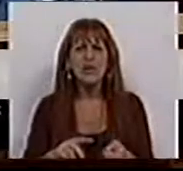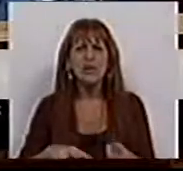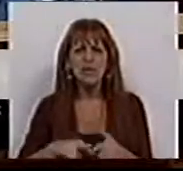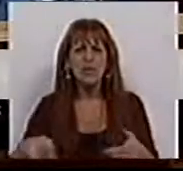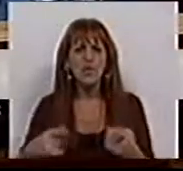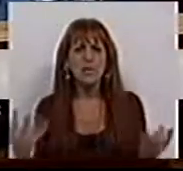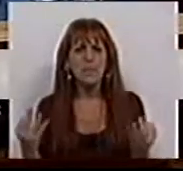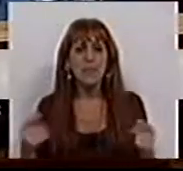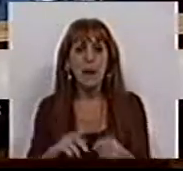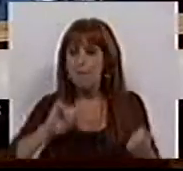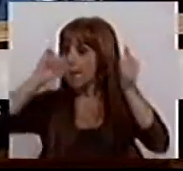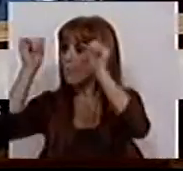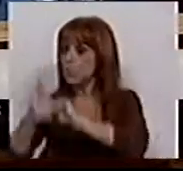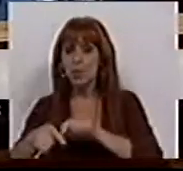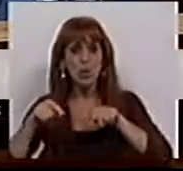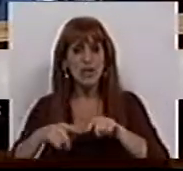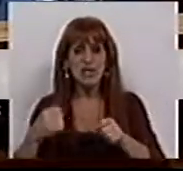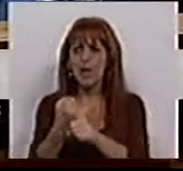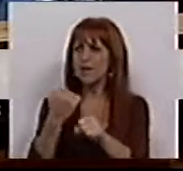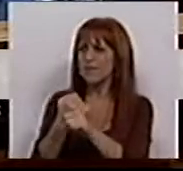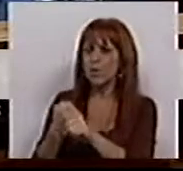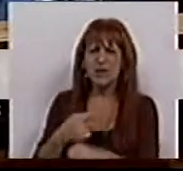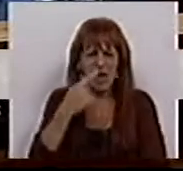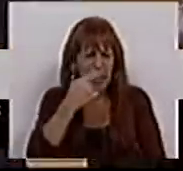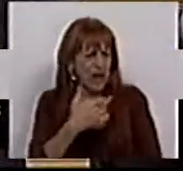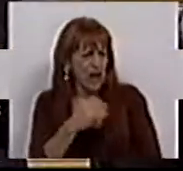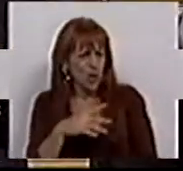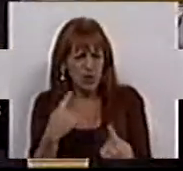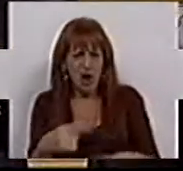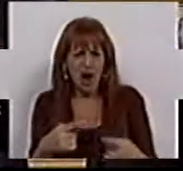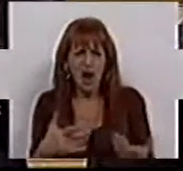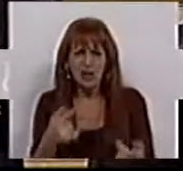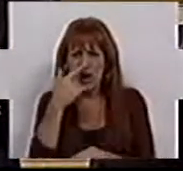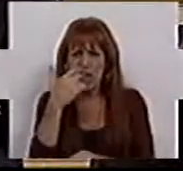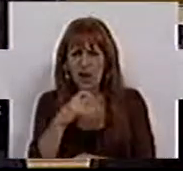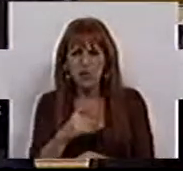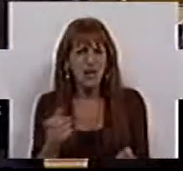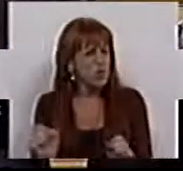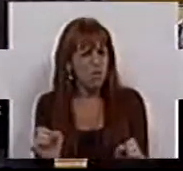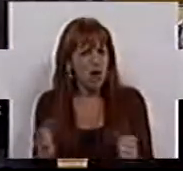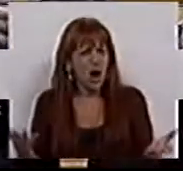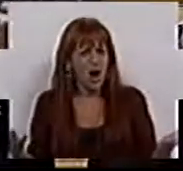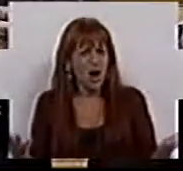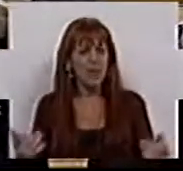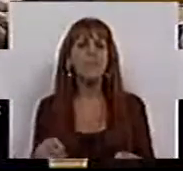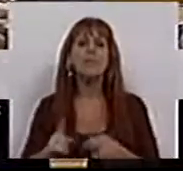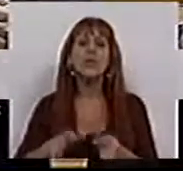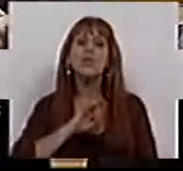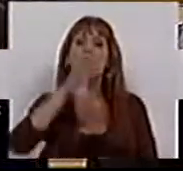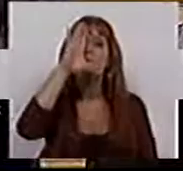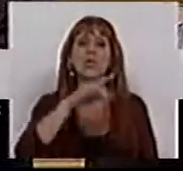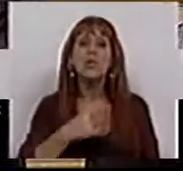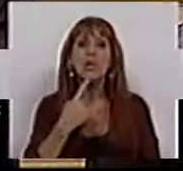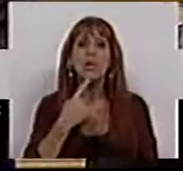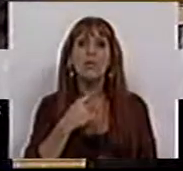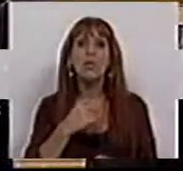reforma? De facto, para mudar estas dinâmicas que são erradas, que existem e que são erradas, não existem. Afinal, o Sr. Ministro